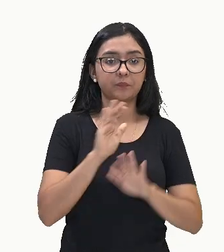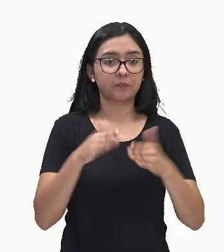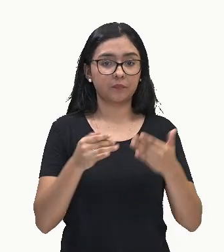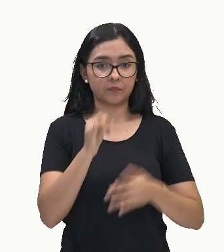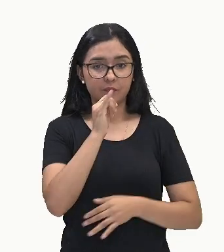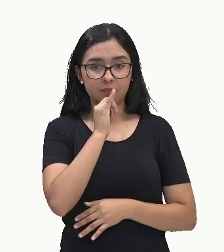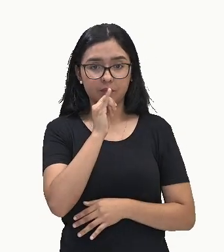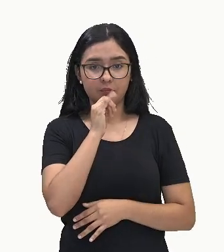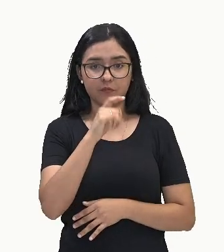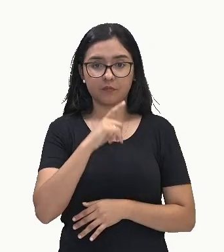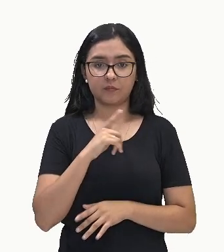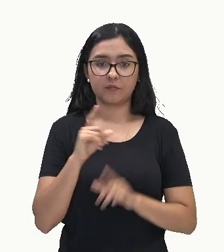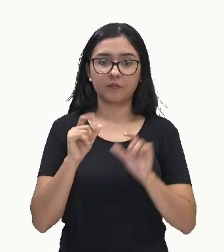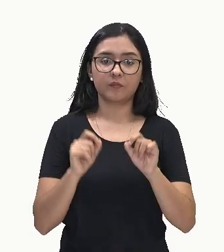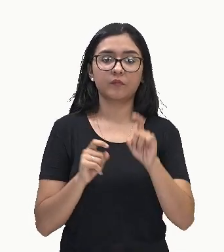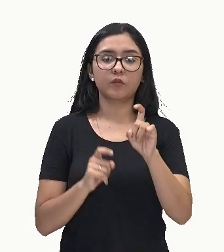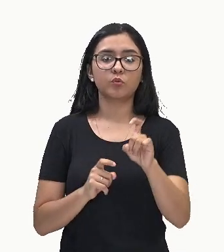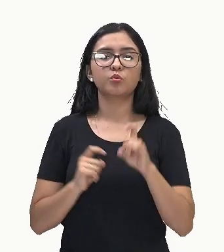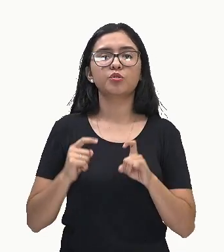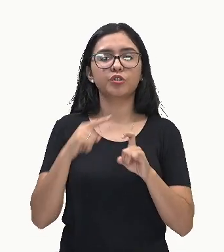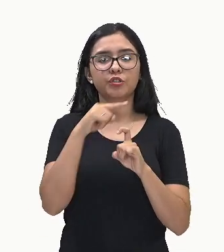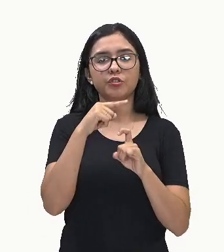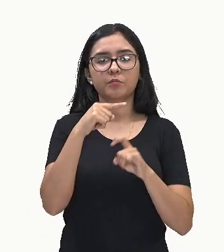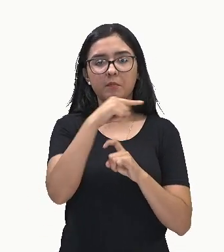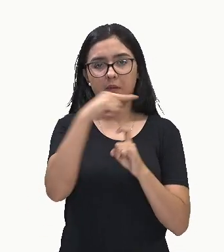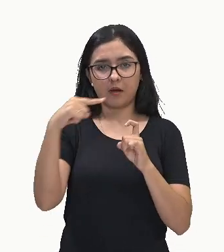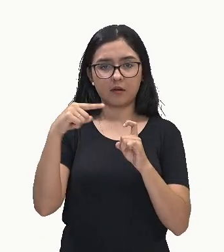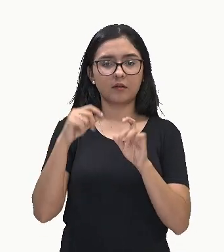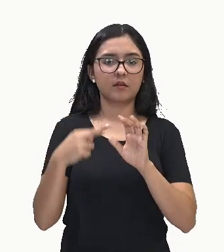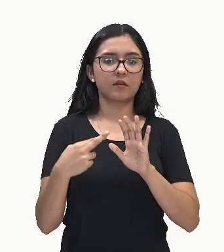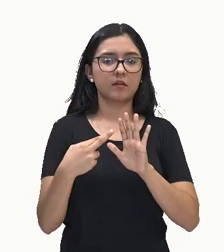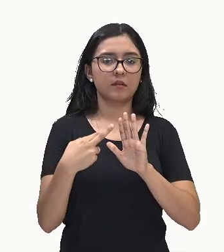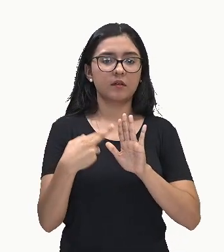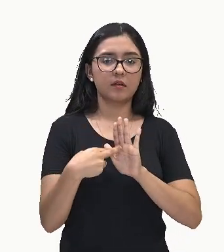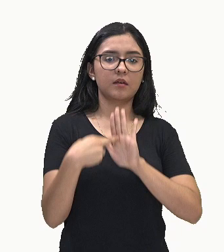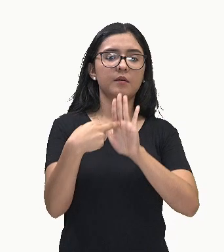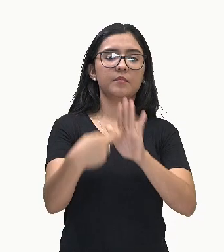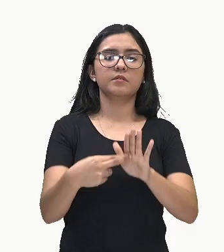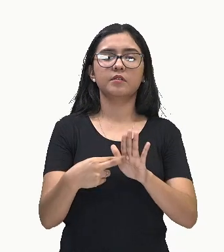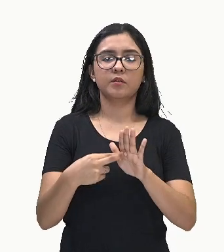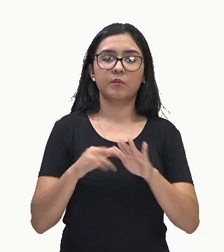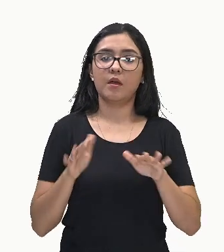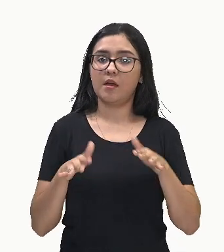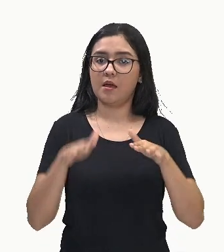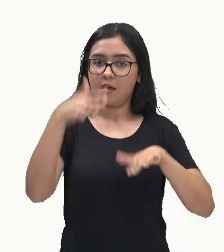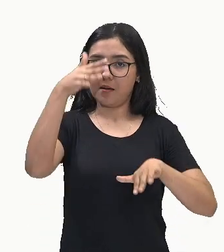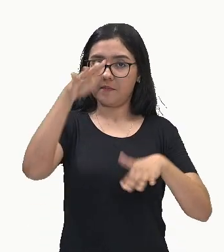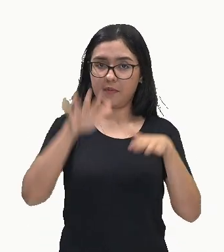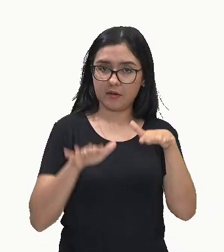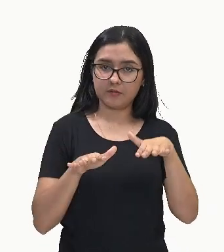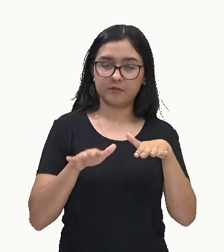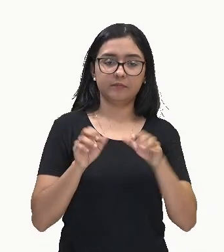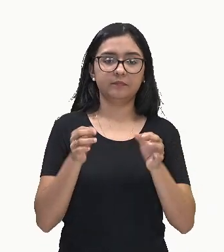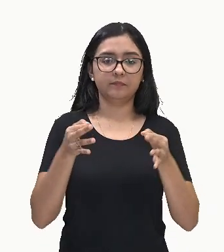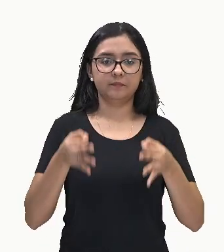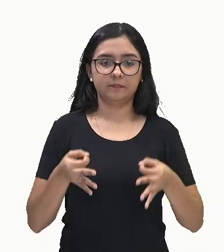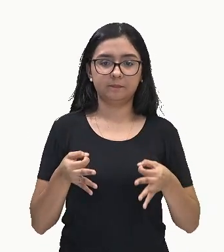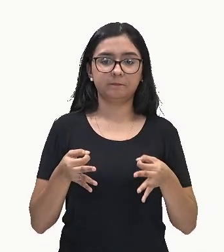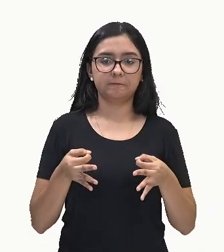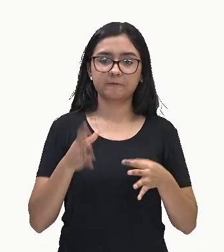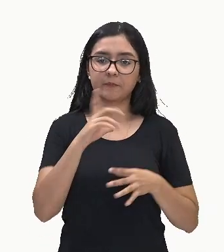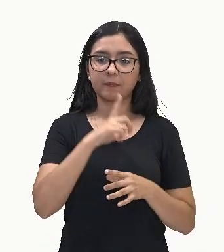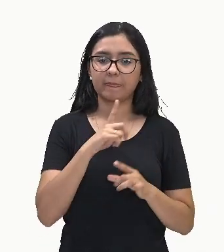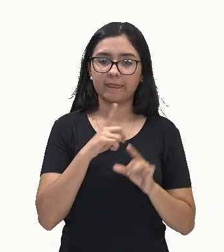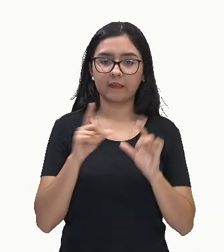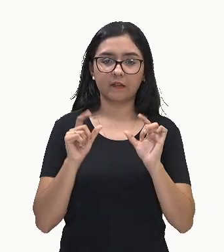x Barra né que representa a nossa média certo aí temos